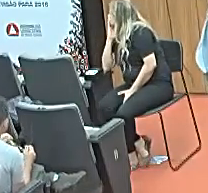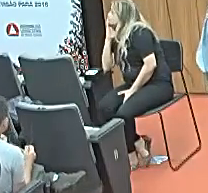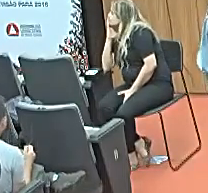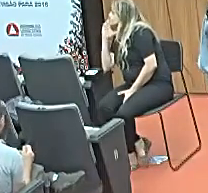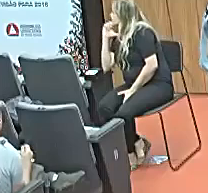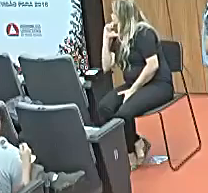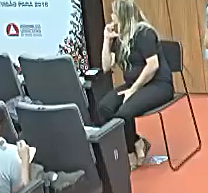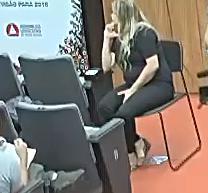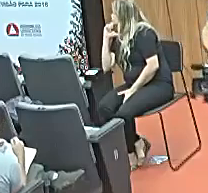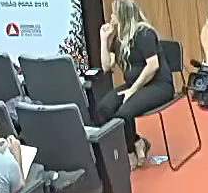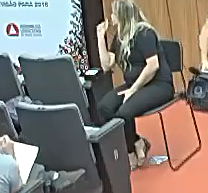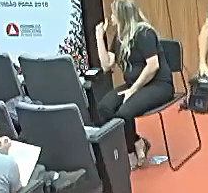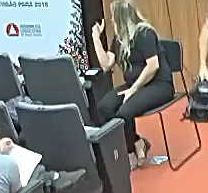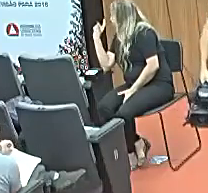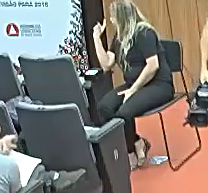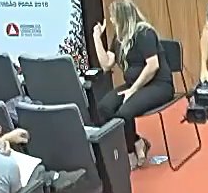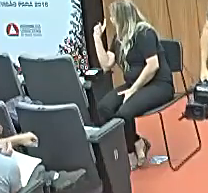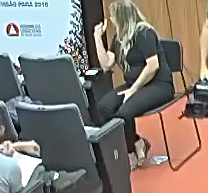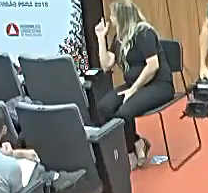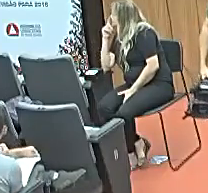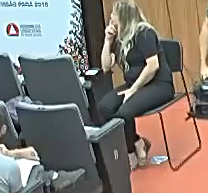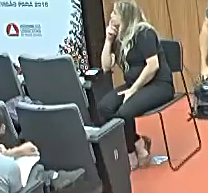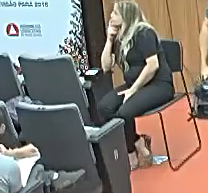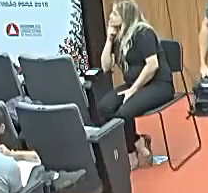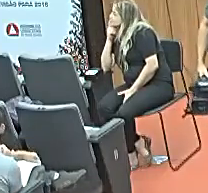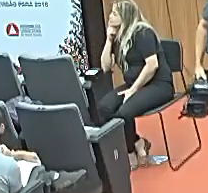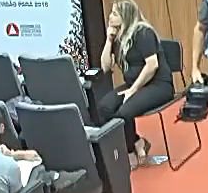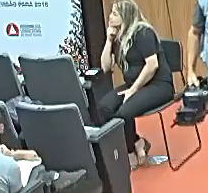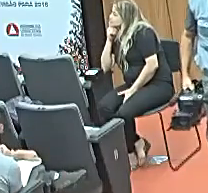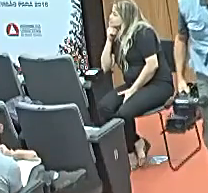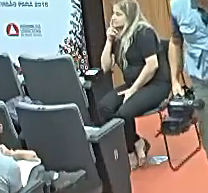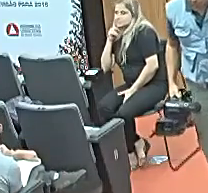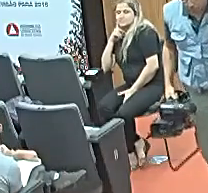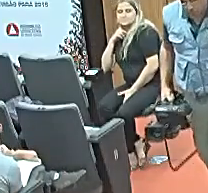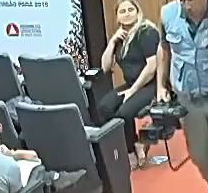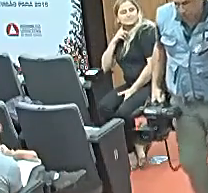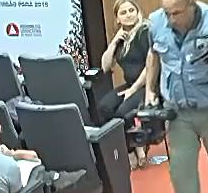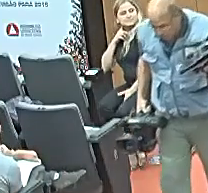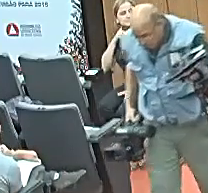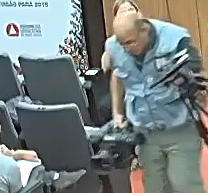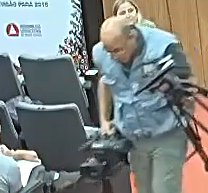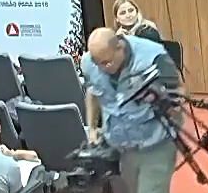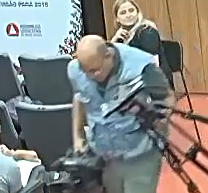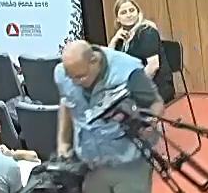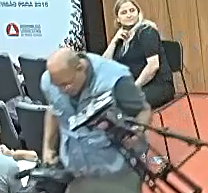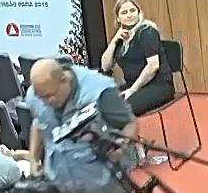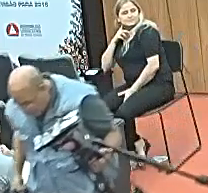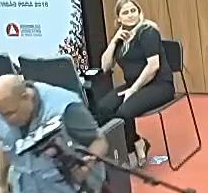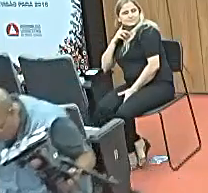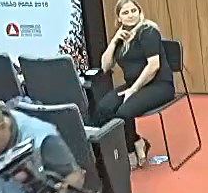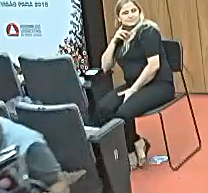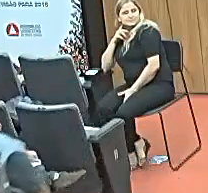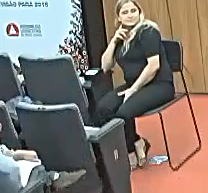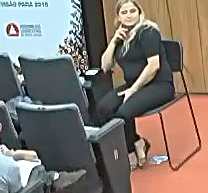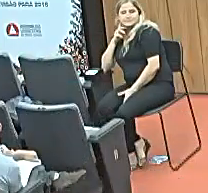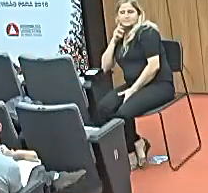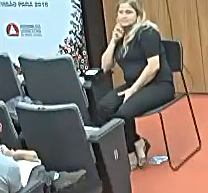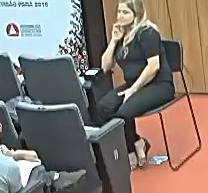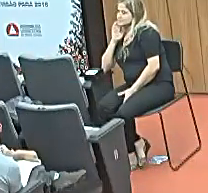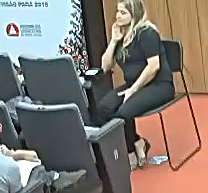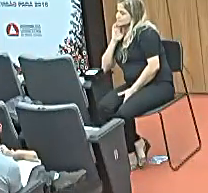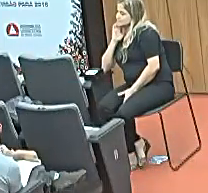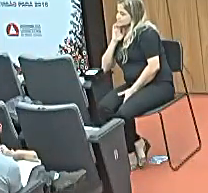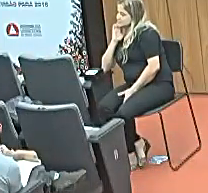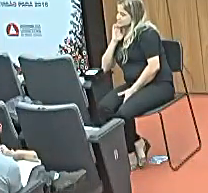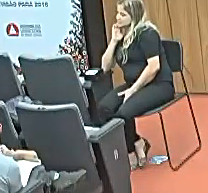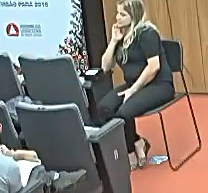toda certeza que a juventude do campo é com a o desenvolvimento